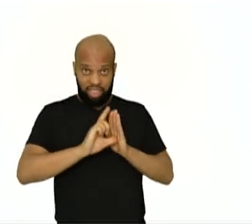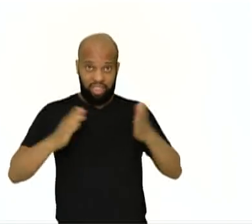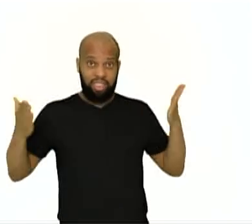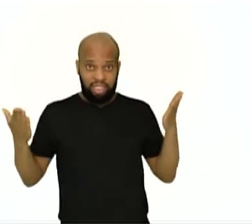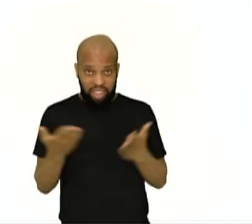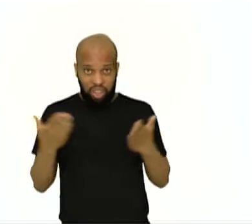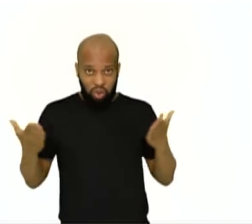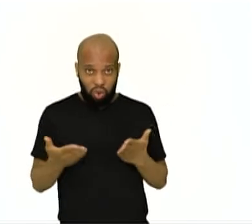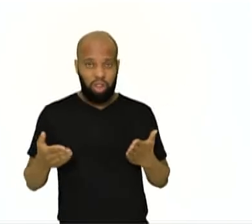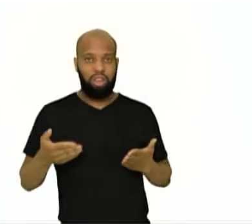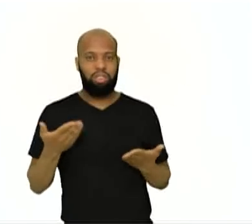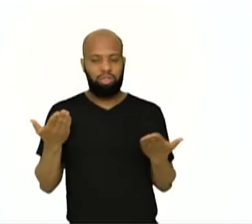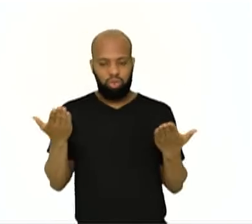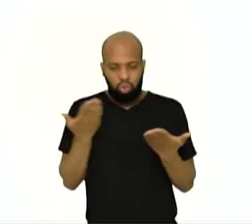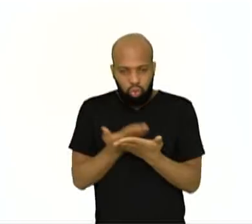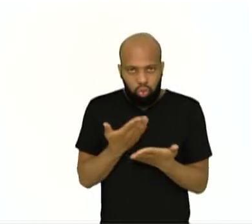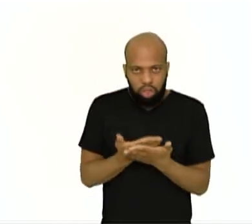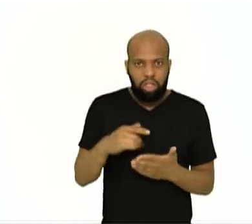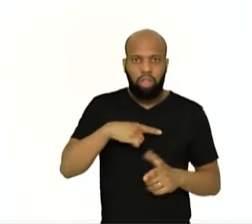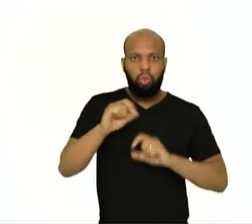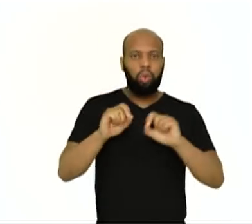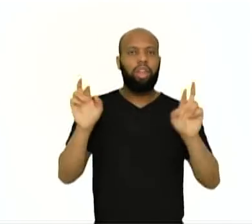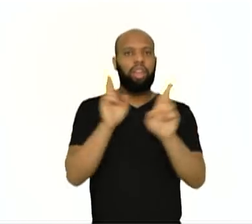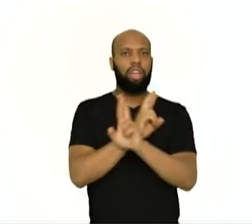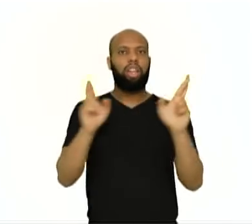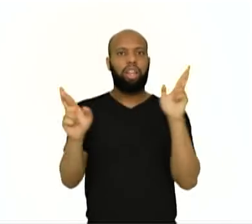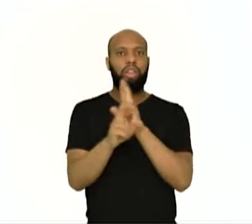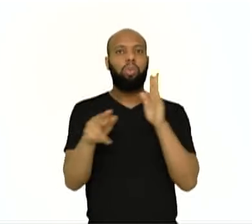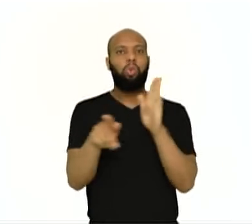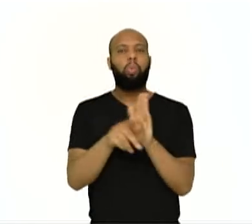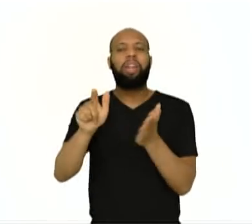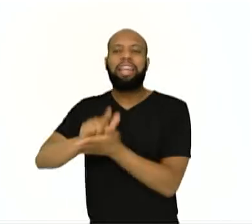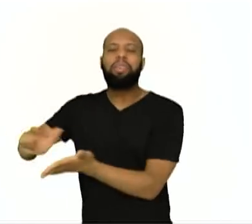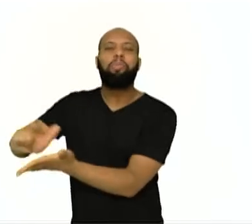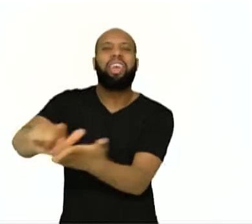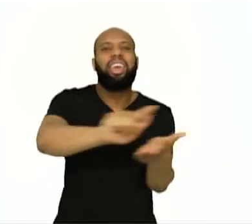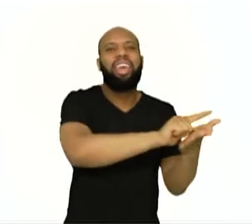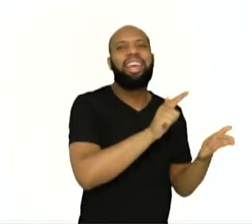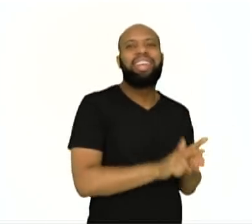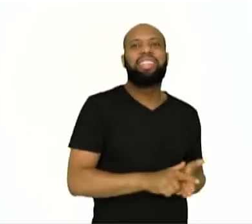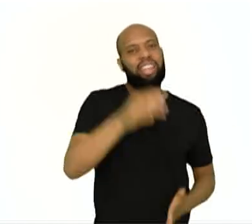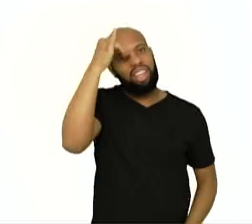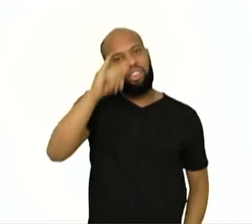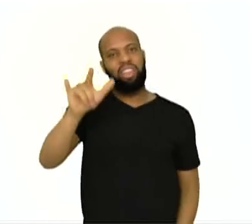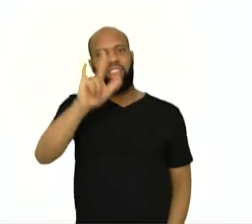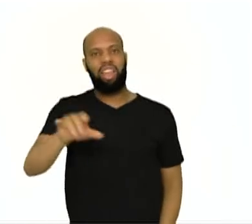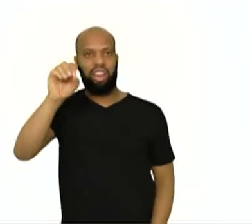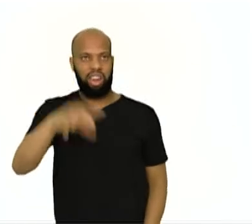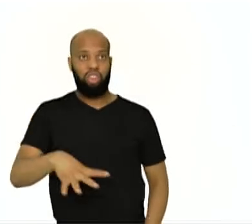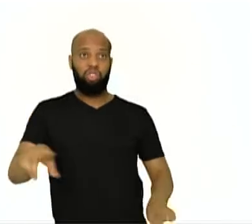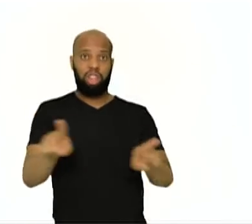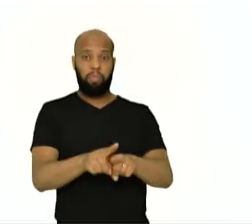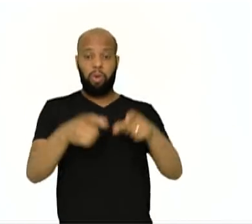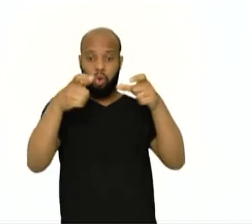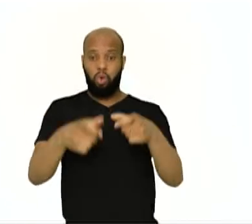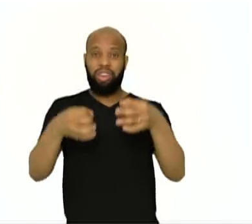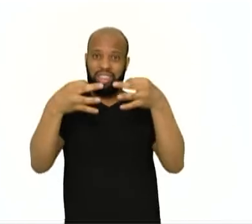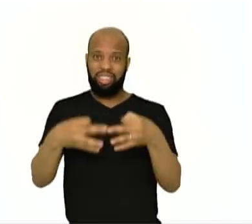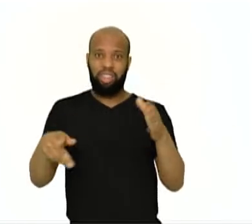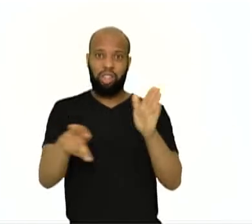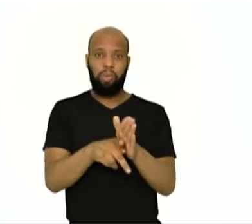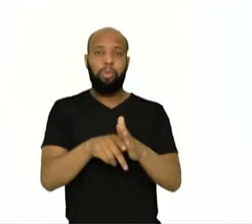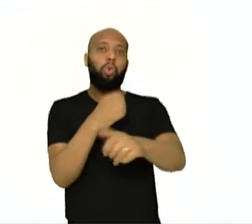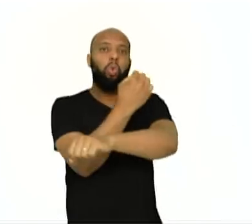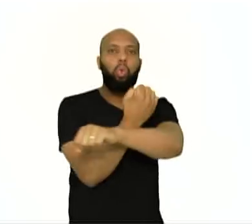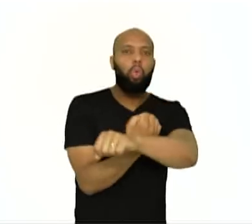que nós estamos conversando, tem uma relação com o saneamento básico. Quando a pessoa está doente e defeca, ou seja, faz o